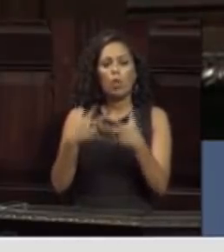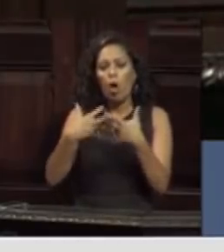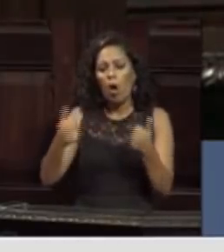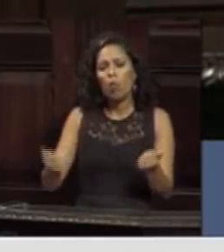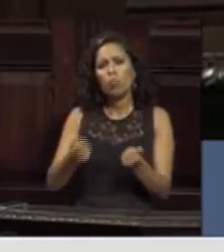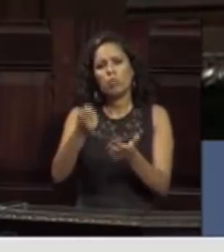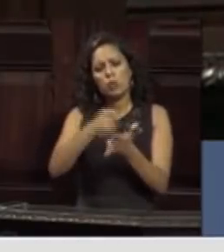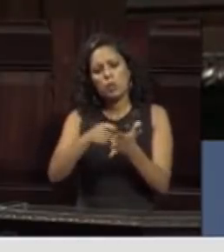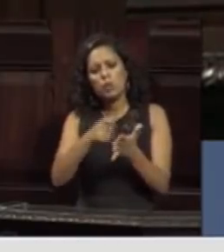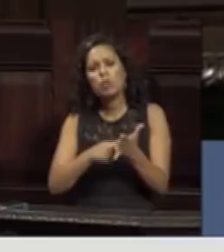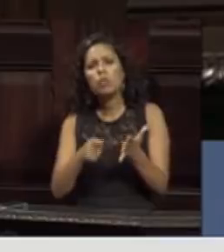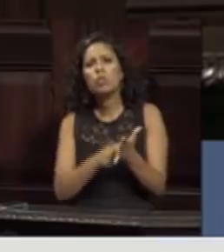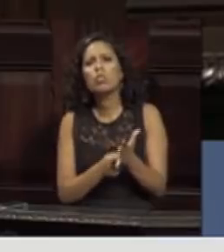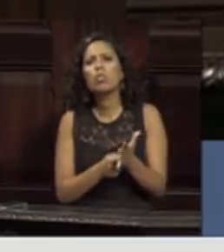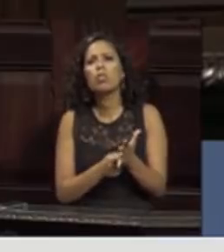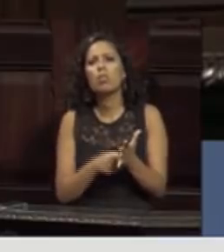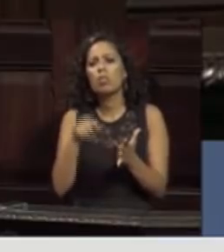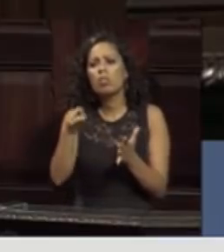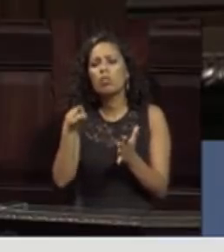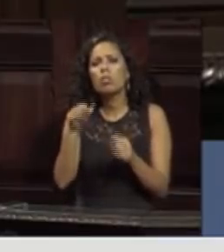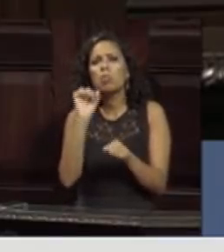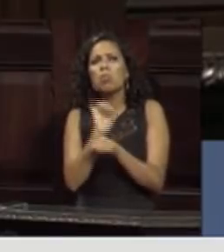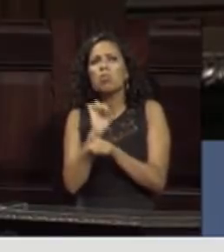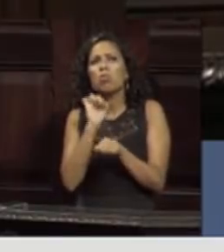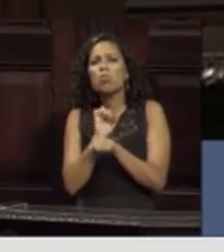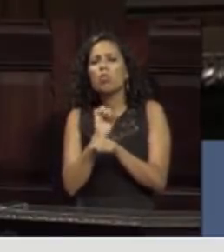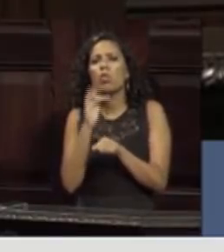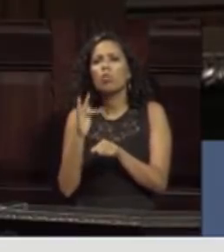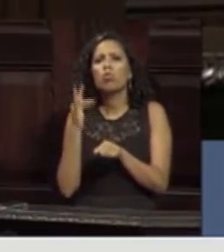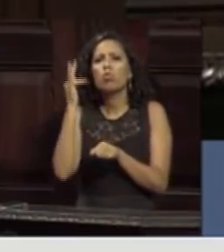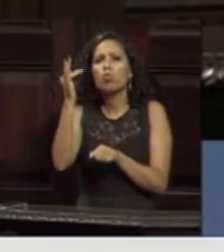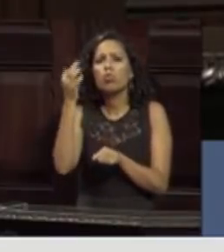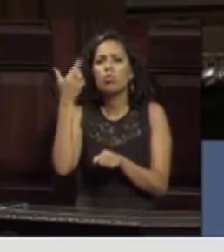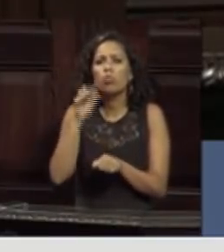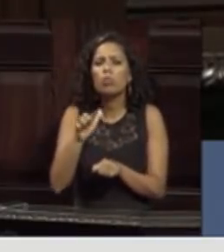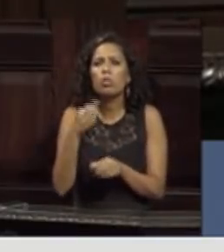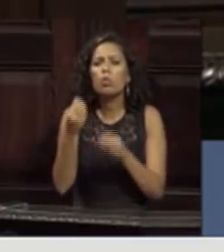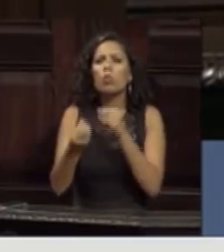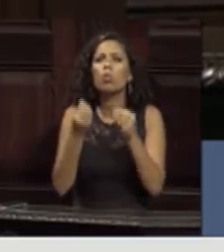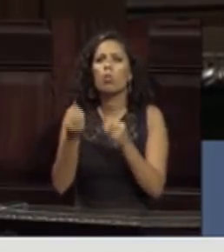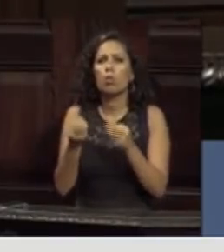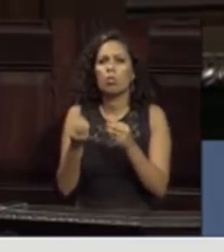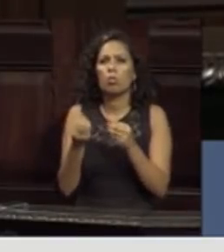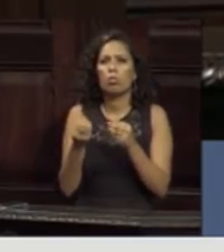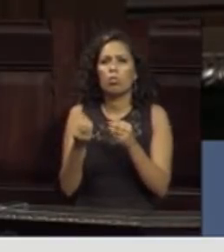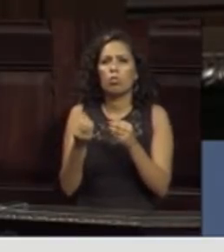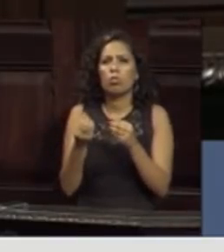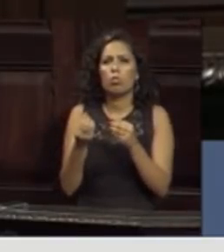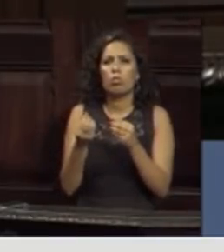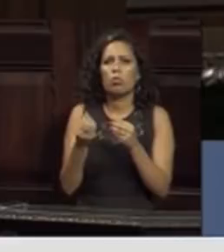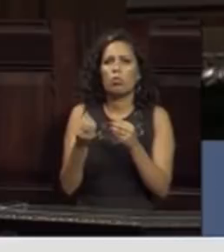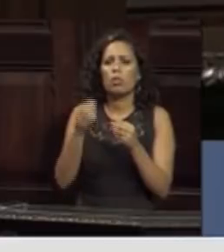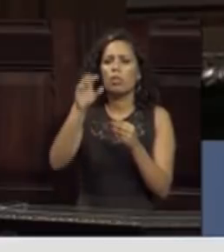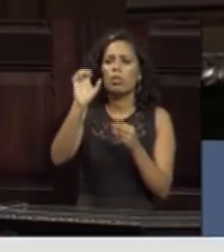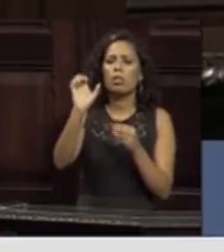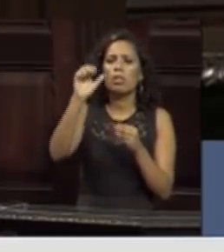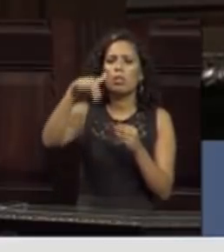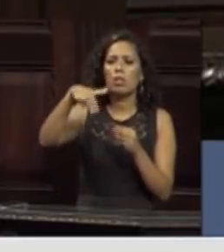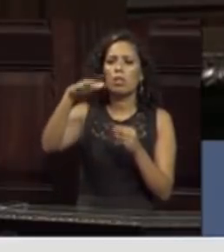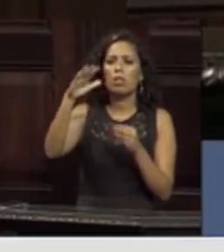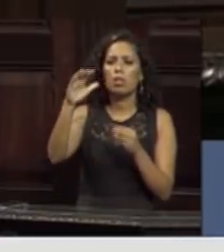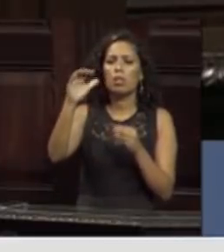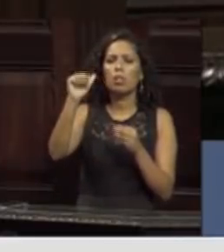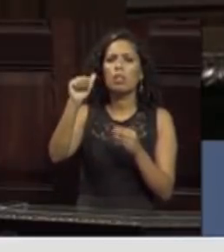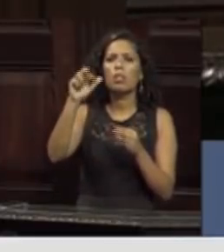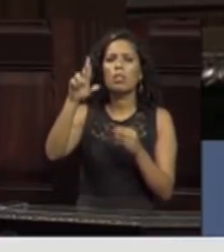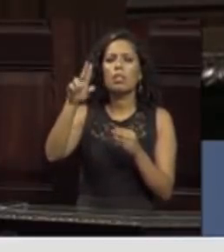se pretende amortizar, perfeitamente previsível, os encargos, como que haverão